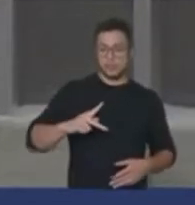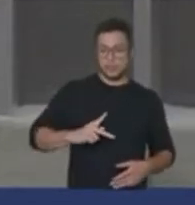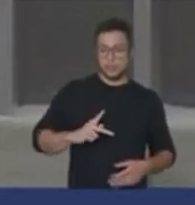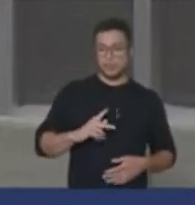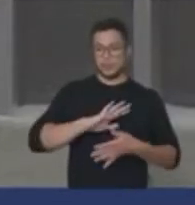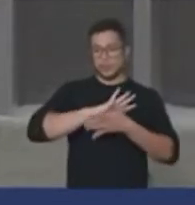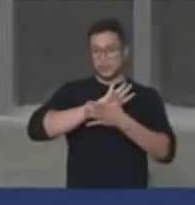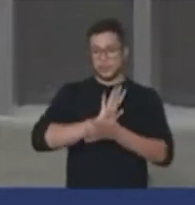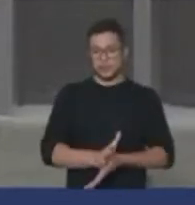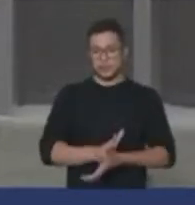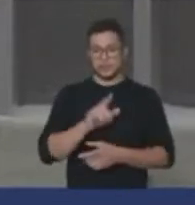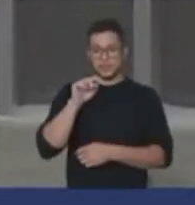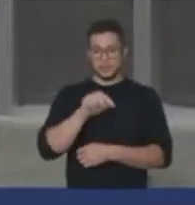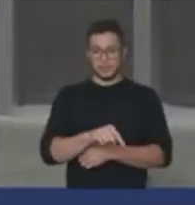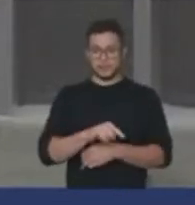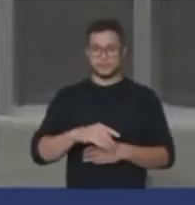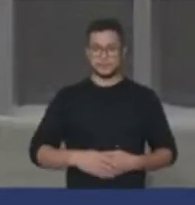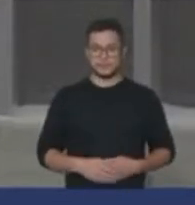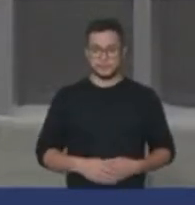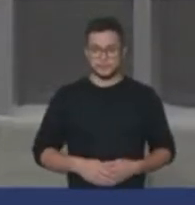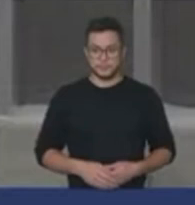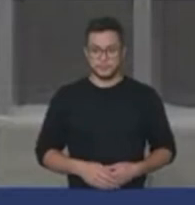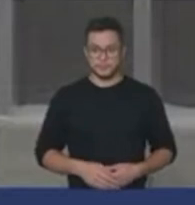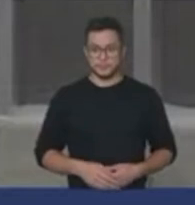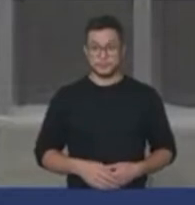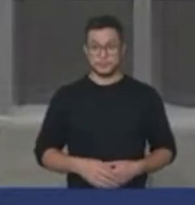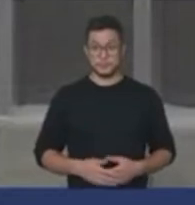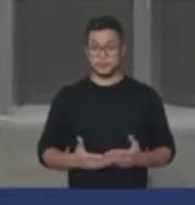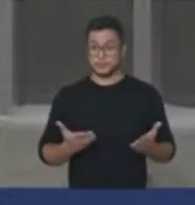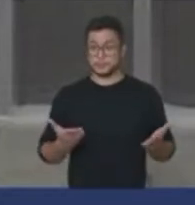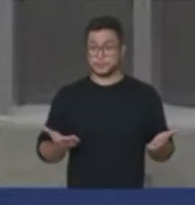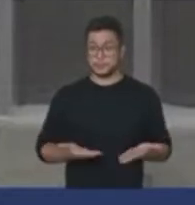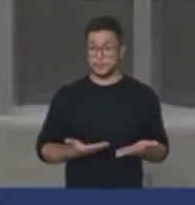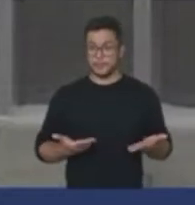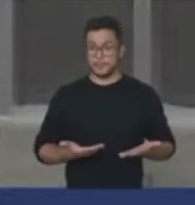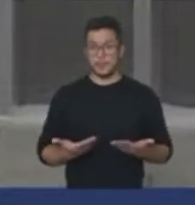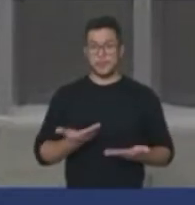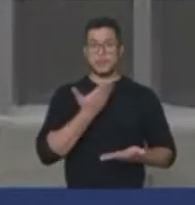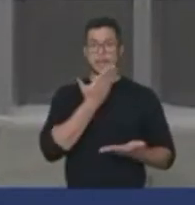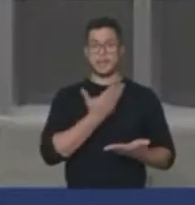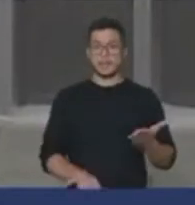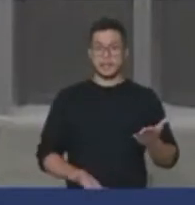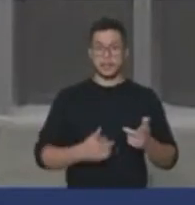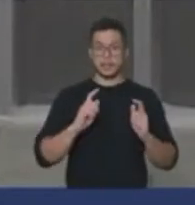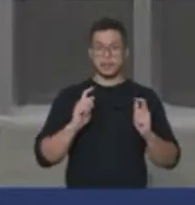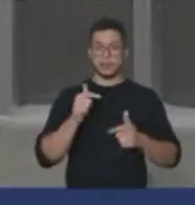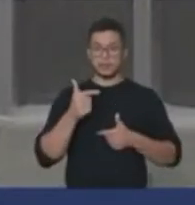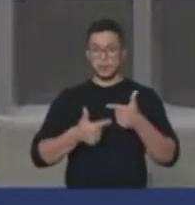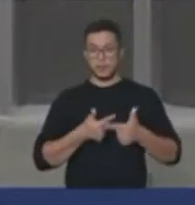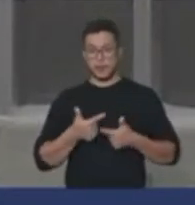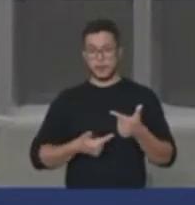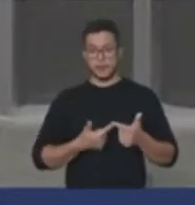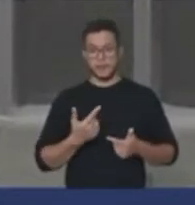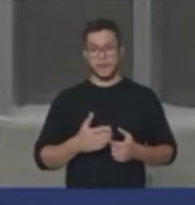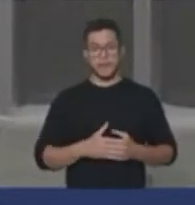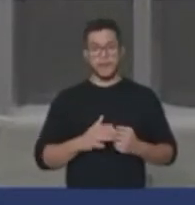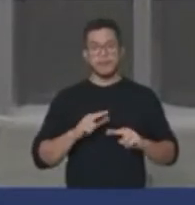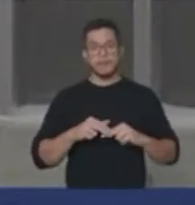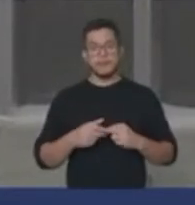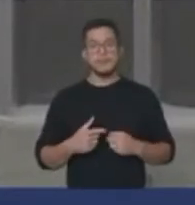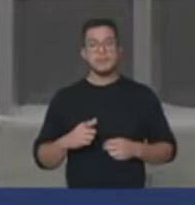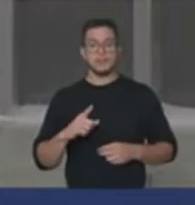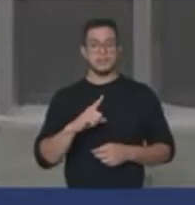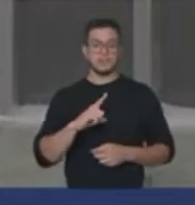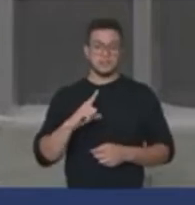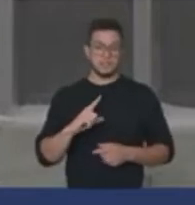própria instituição do Ministério Público no Brasil. Agora ele foi cassado, Deltan Dallagnol era ficha suja.